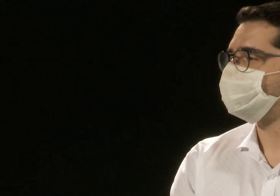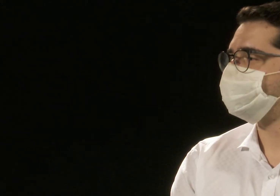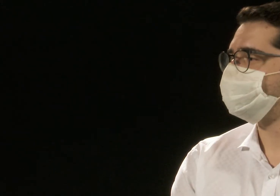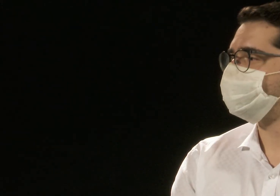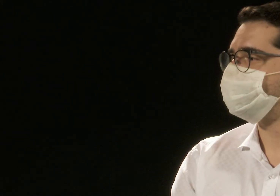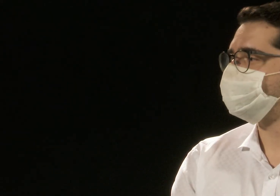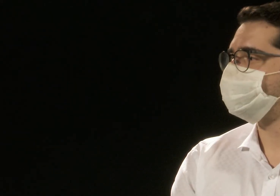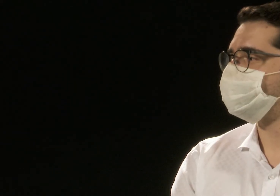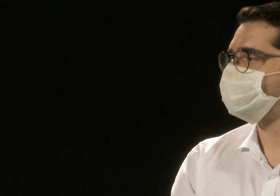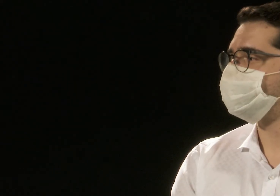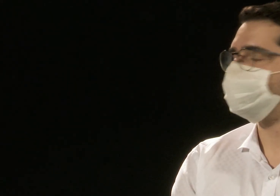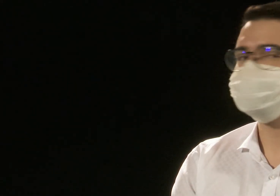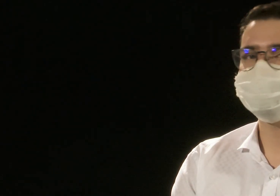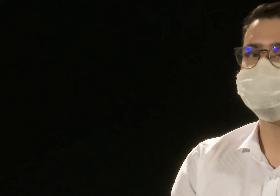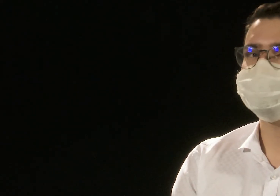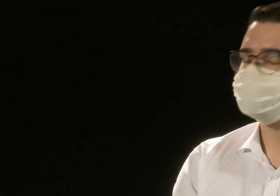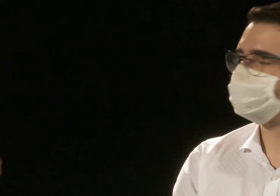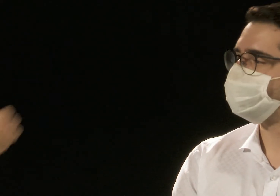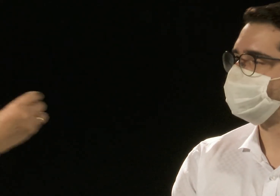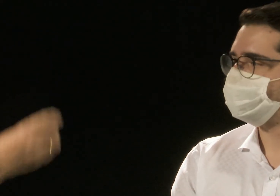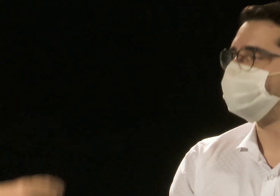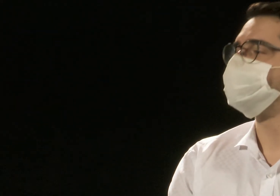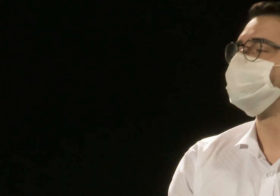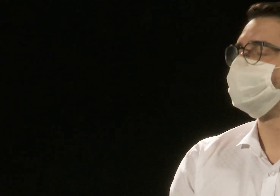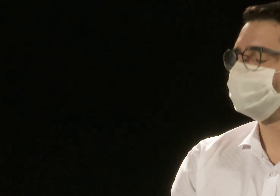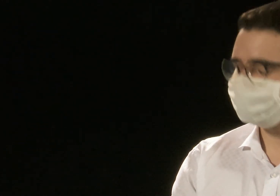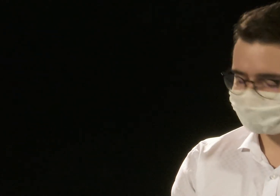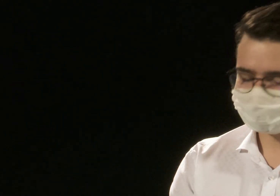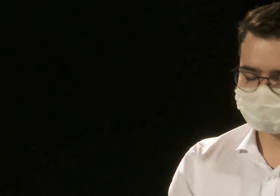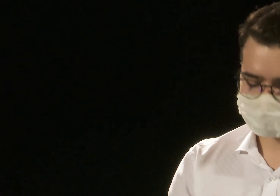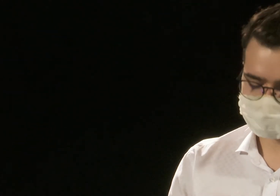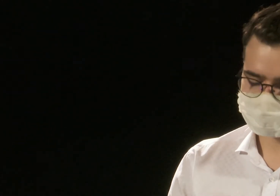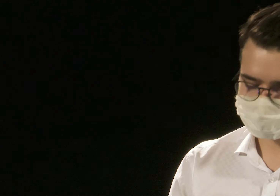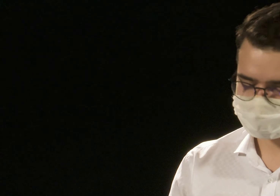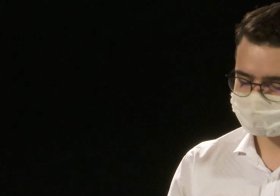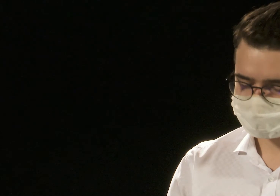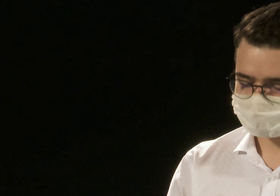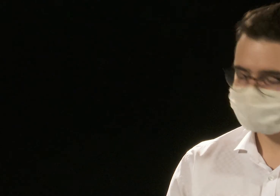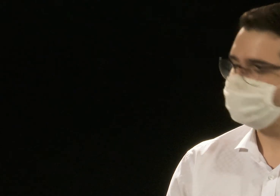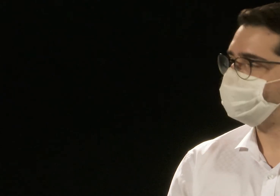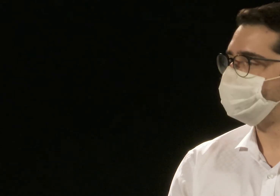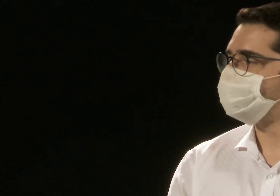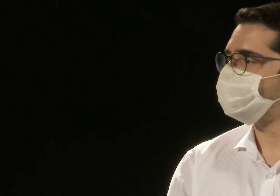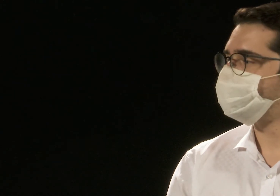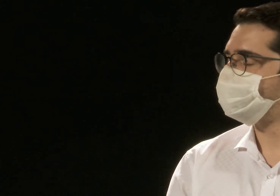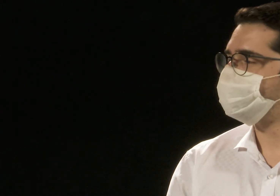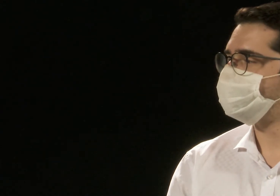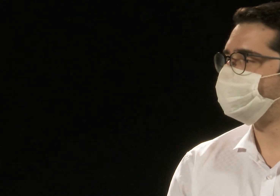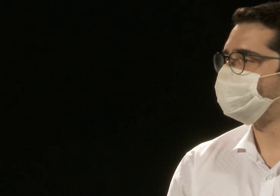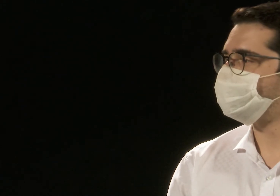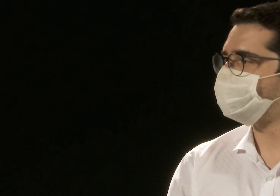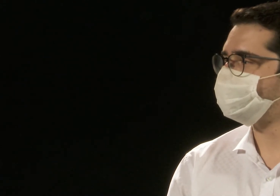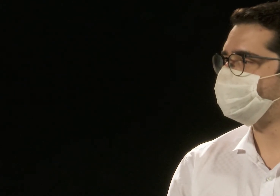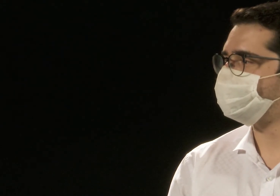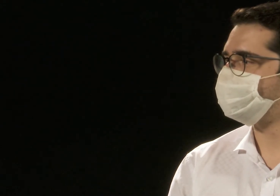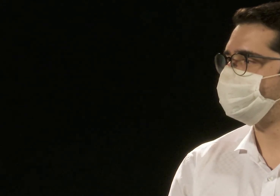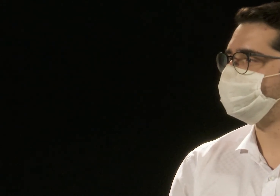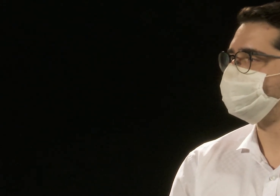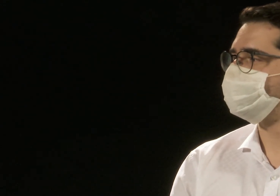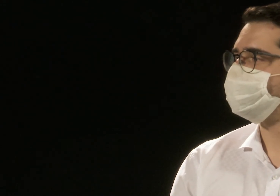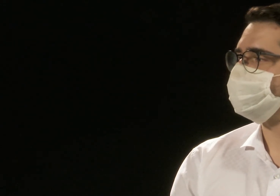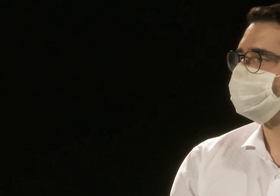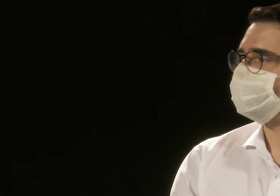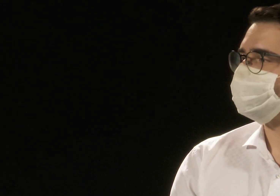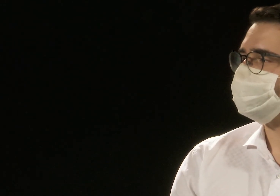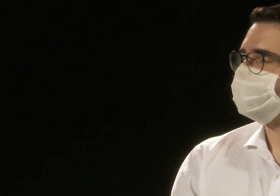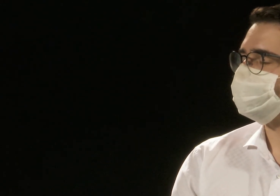ser aquele senhor que é muito amigo, o compadre do pai. E a gente precisa ver, a escola tem um papel fundamental